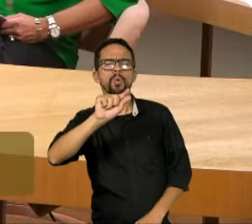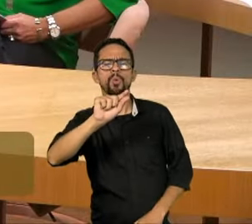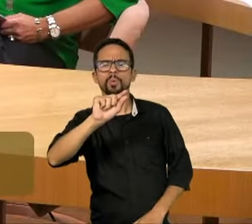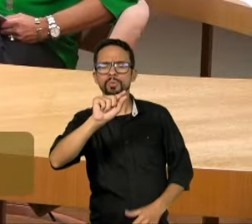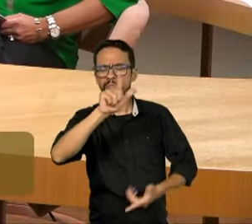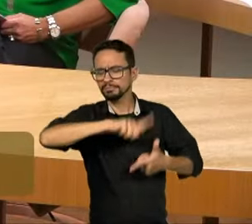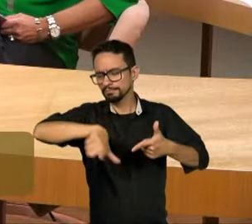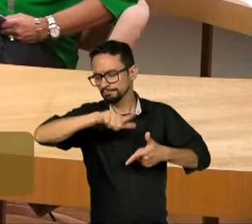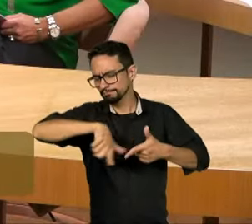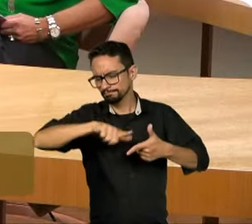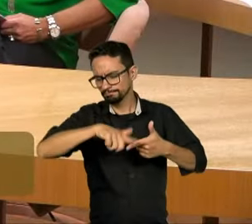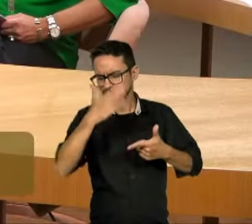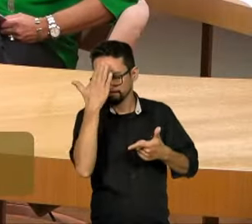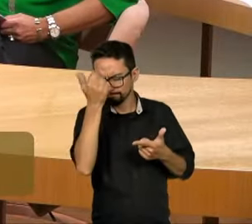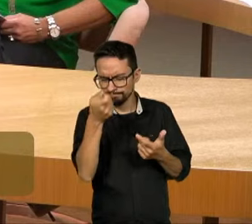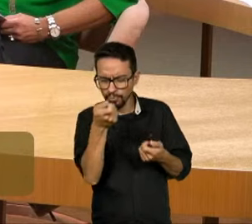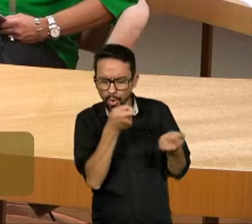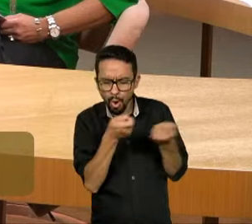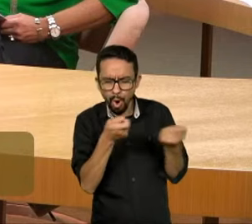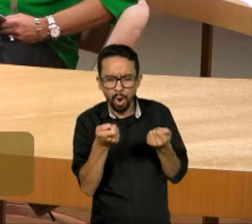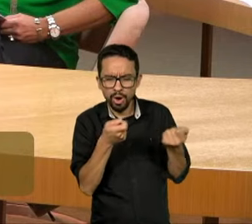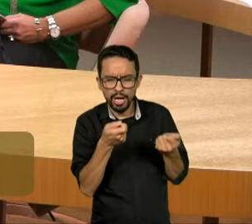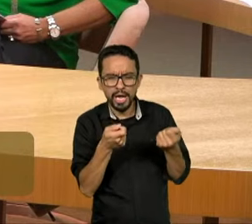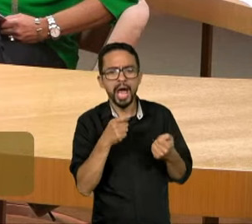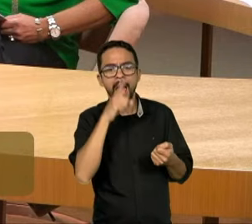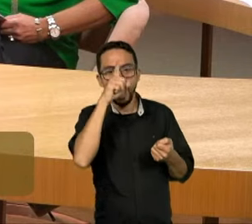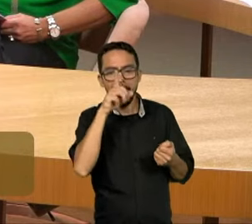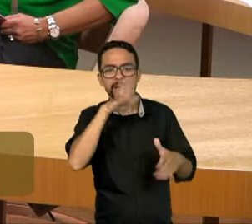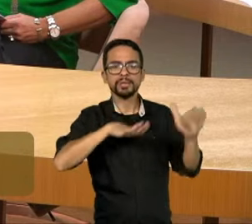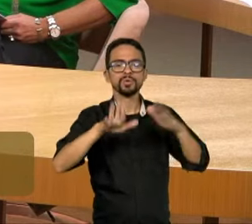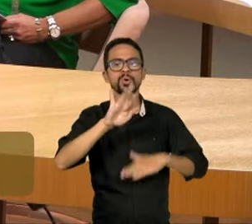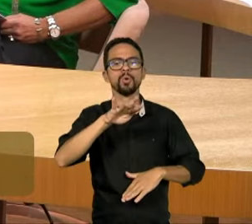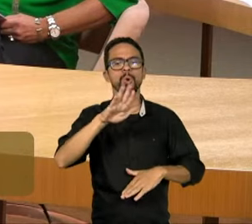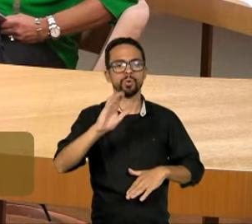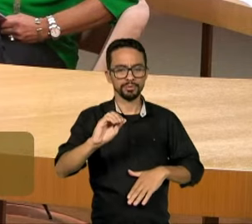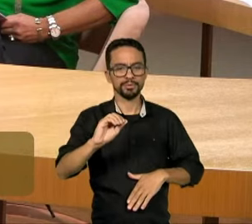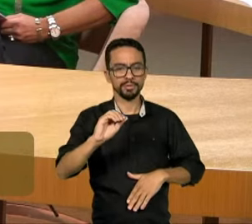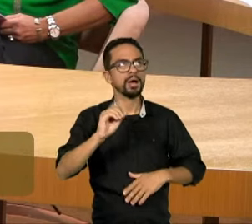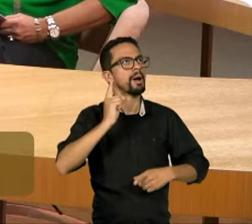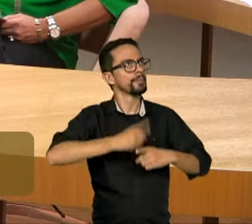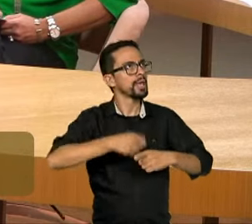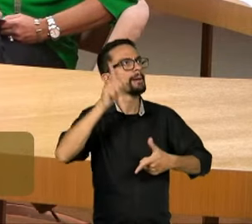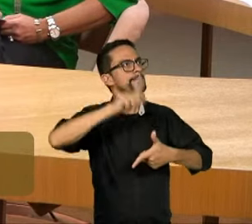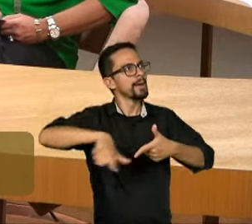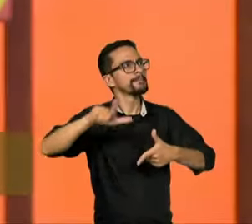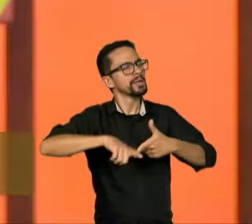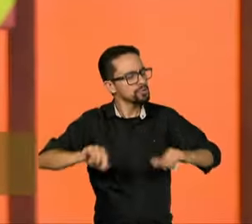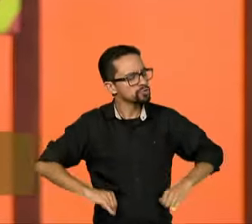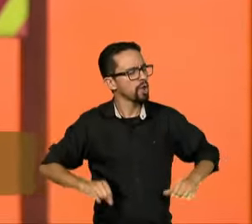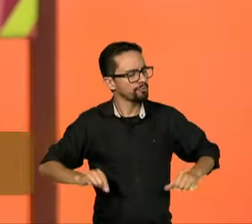Quando você fala de gerenciamento de risco, o que a gente pode fazer em relação à região serrana que sempre sofre tanto?